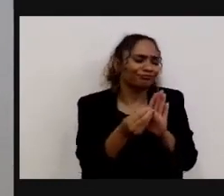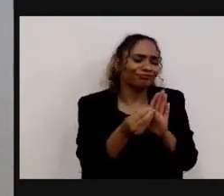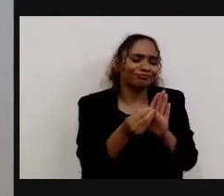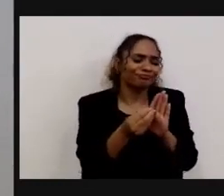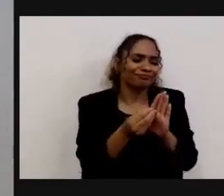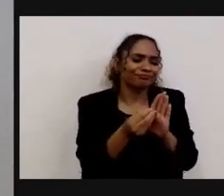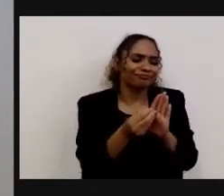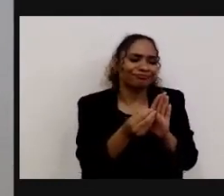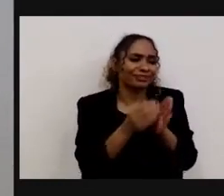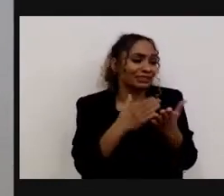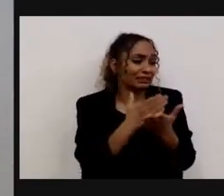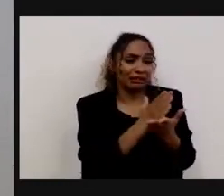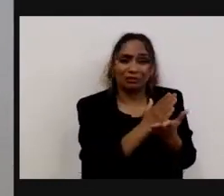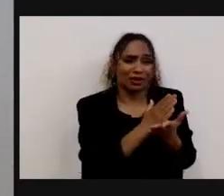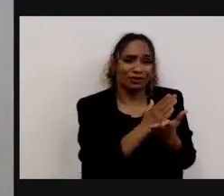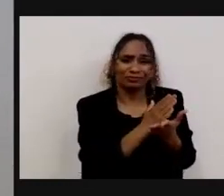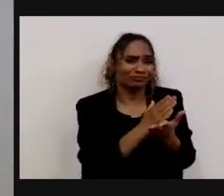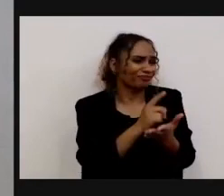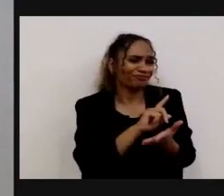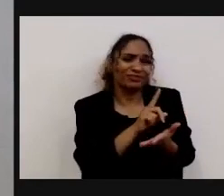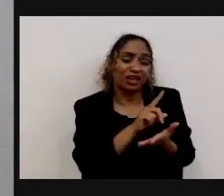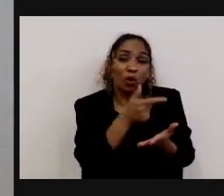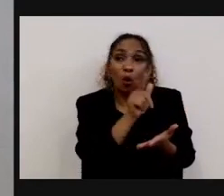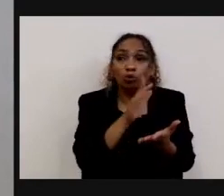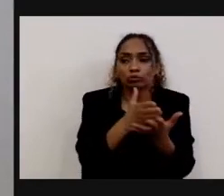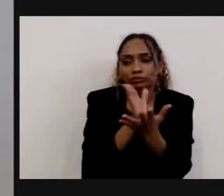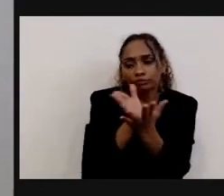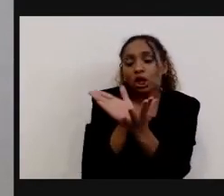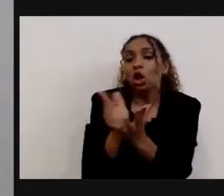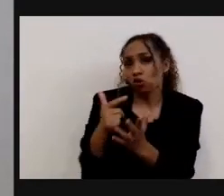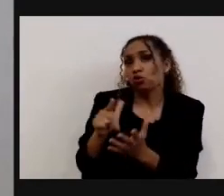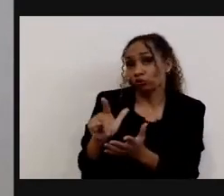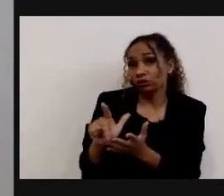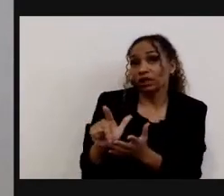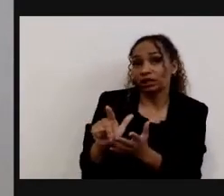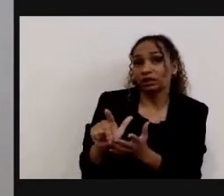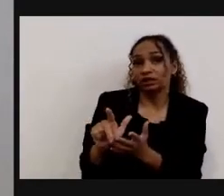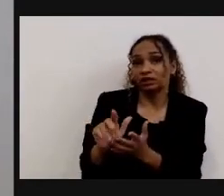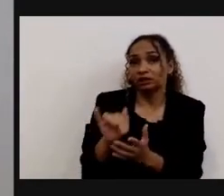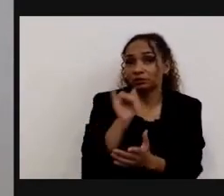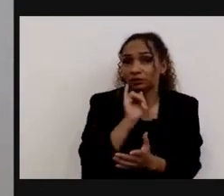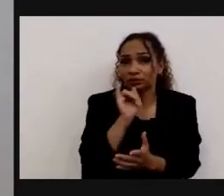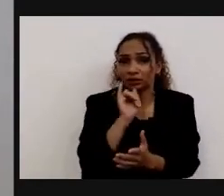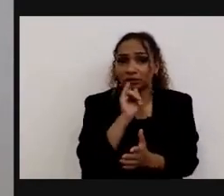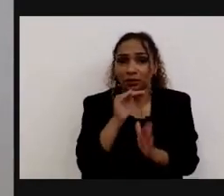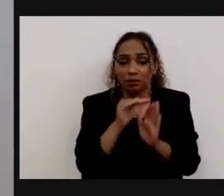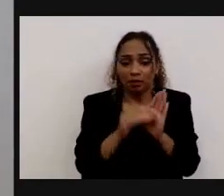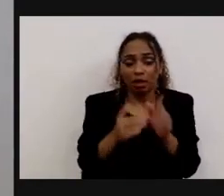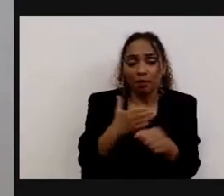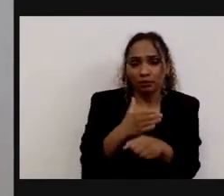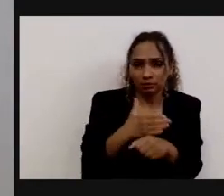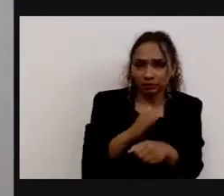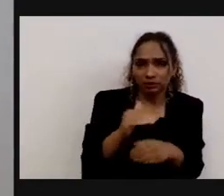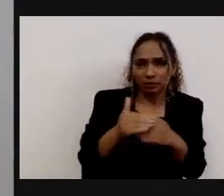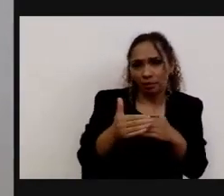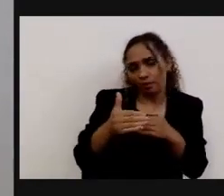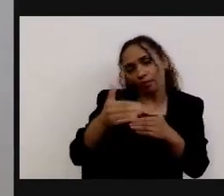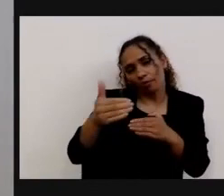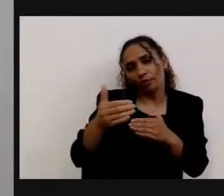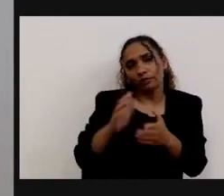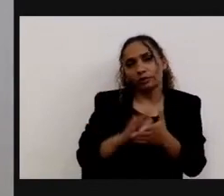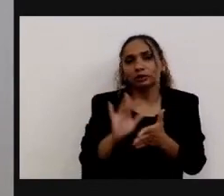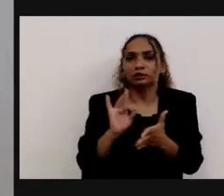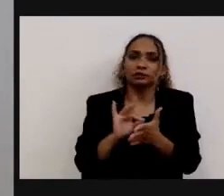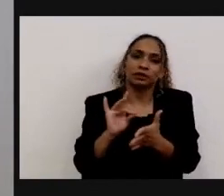dá vamos procurar outros caminhos e achamos outros caminhos por exemplo da pauta participativa E aí vai e na verdade